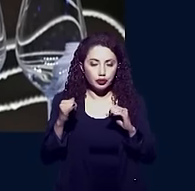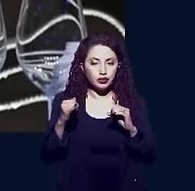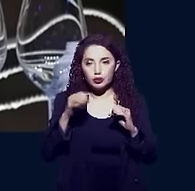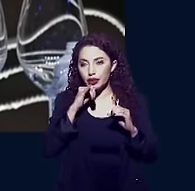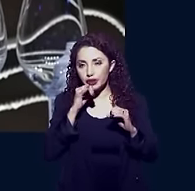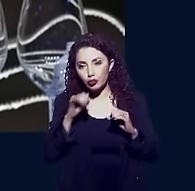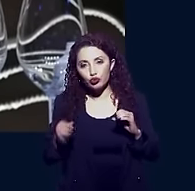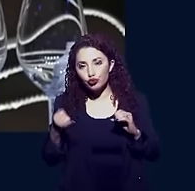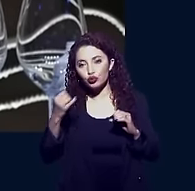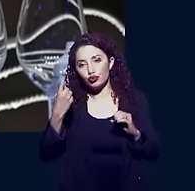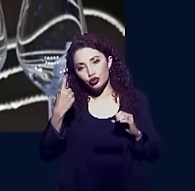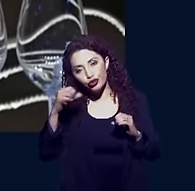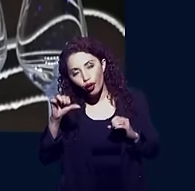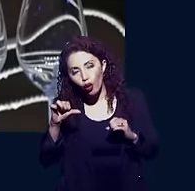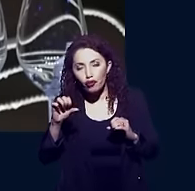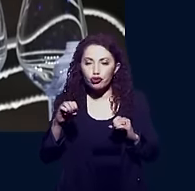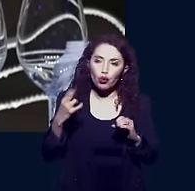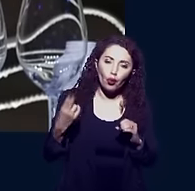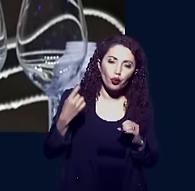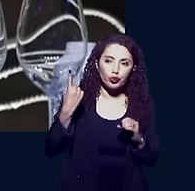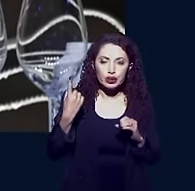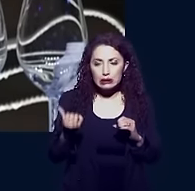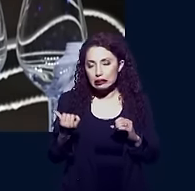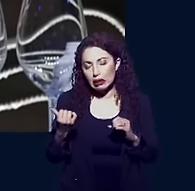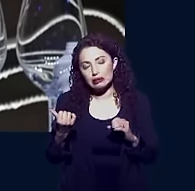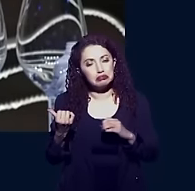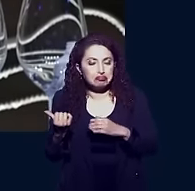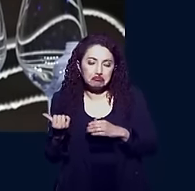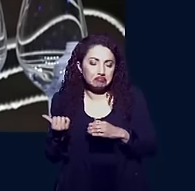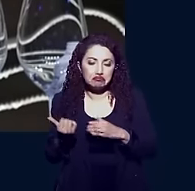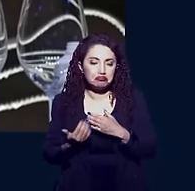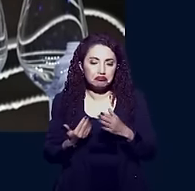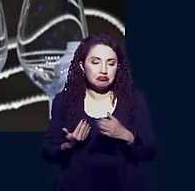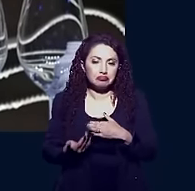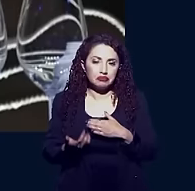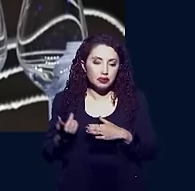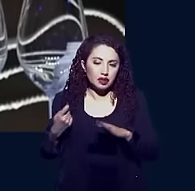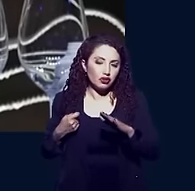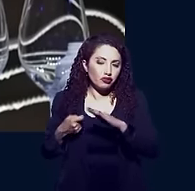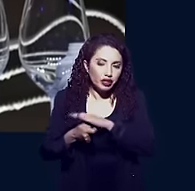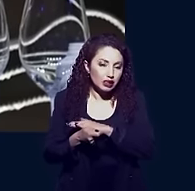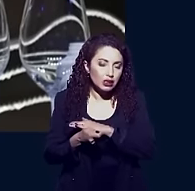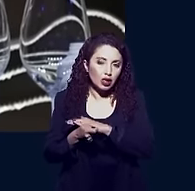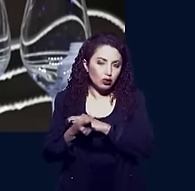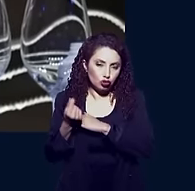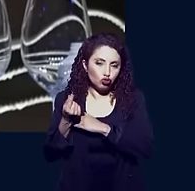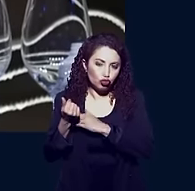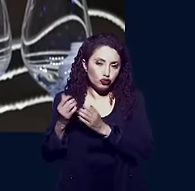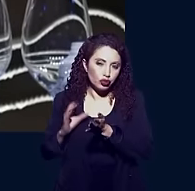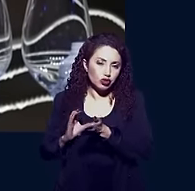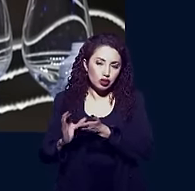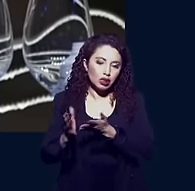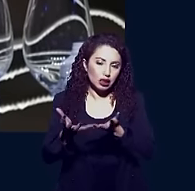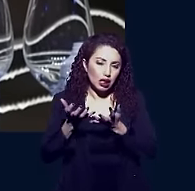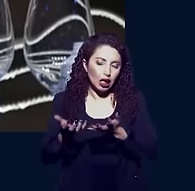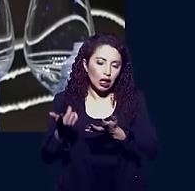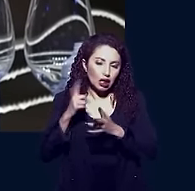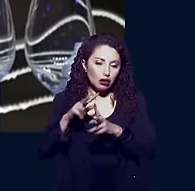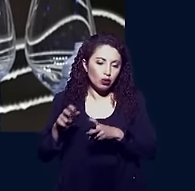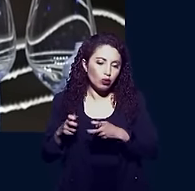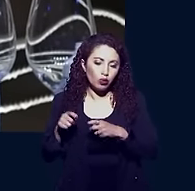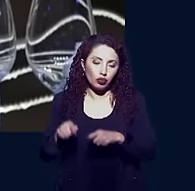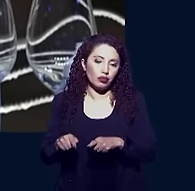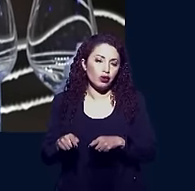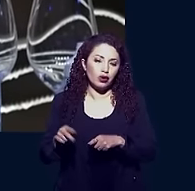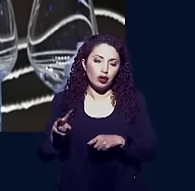19 ou 16 cara tanto faz o quem tá o investidor que tá fazendo um Carry trade que tá com dinheiro aqui para ganhar um Carry tanto faz vai ser